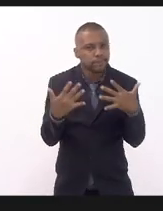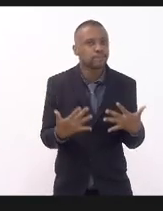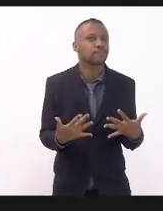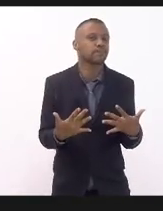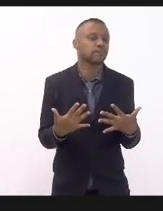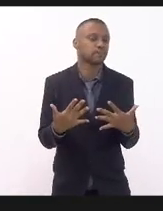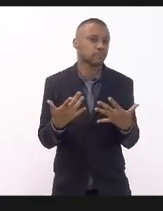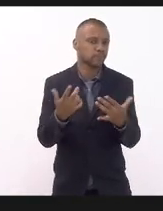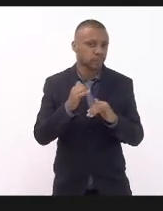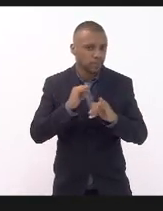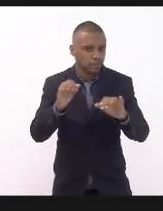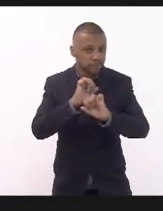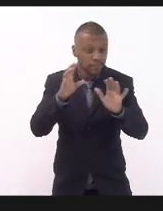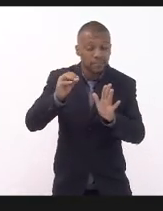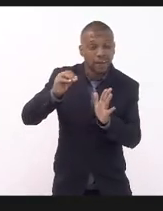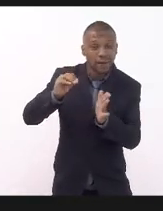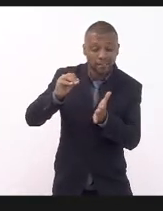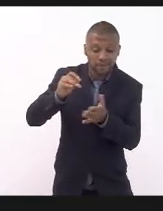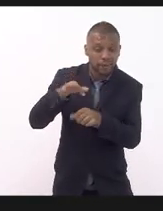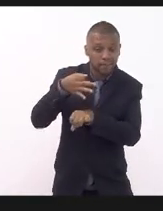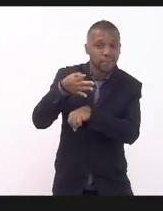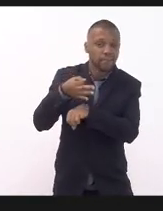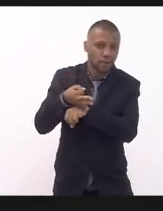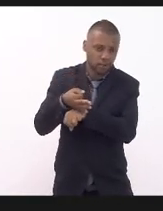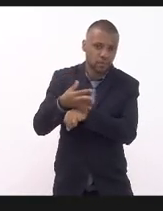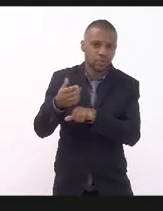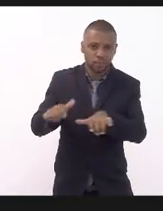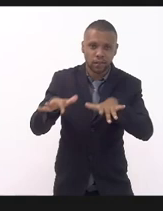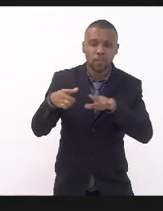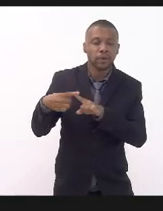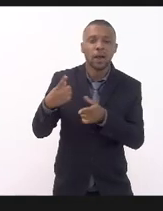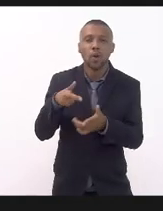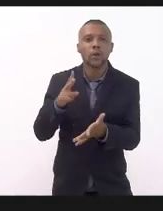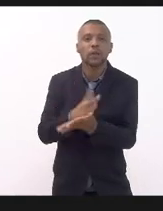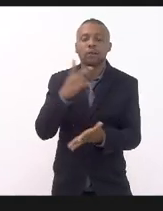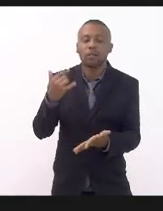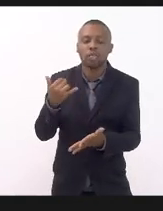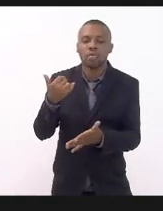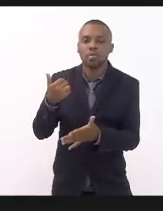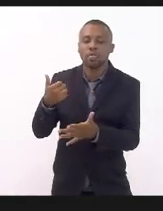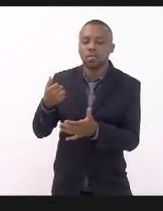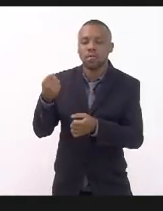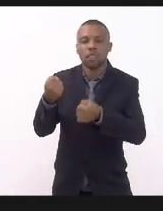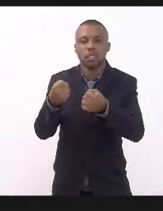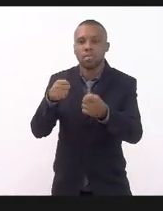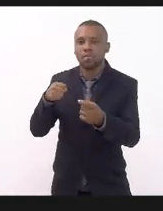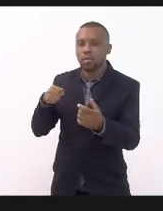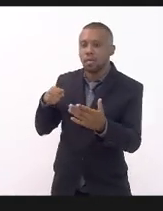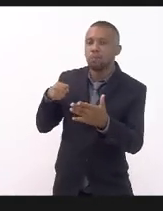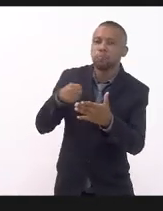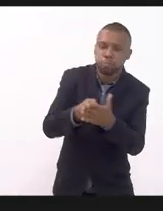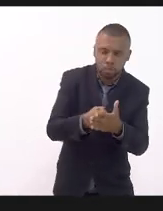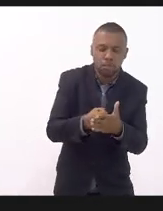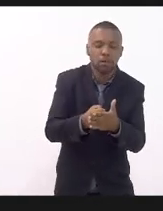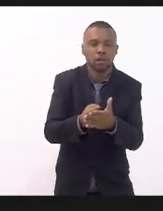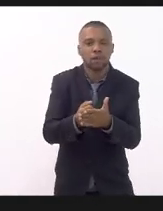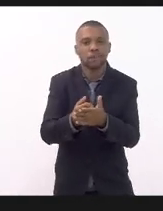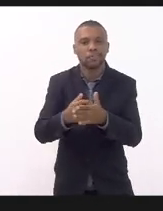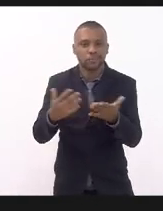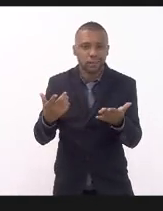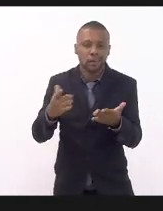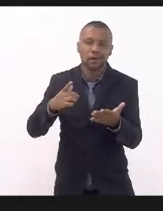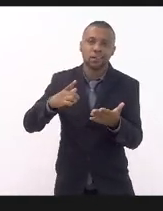dar uma satisfação da minha ausência no plenário, porque eu sofri um acidente na qual rompi, né, a